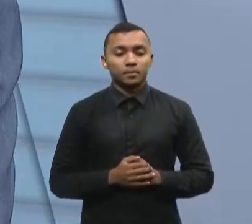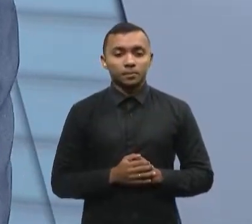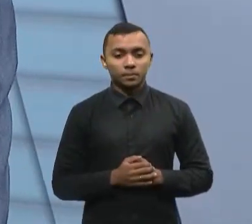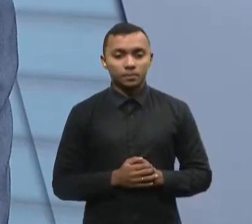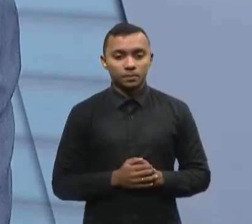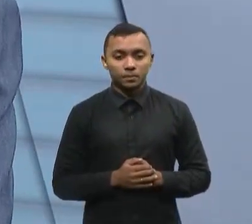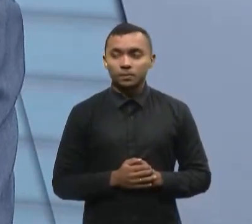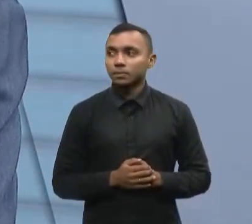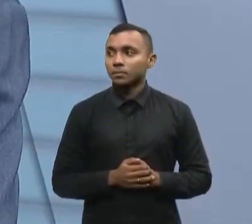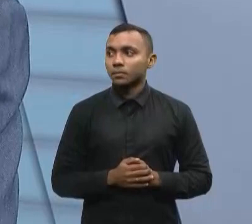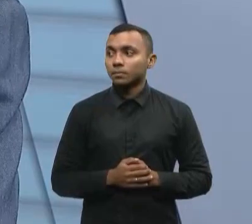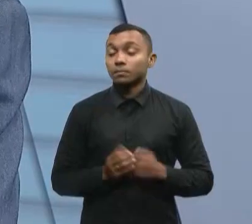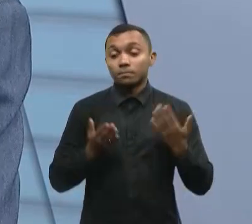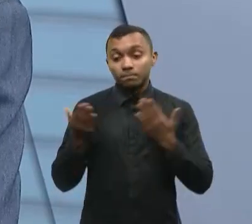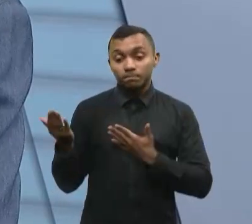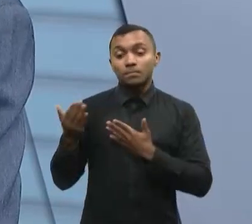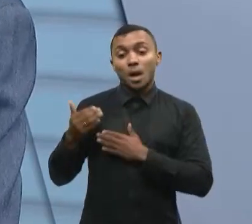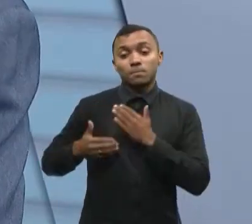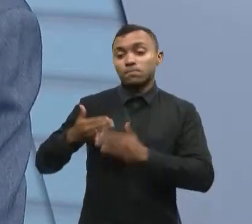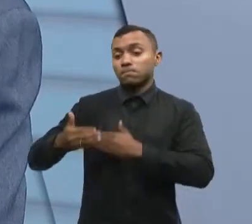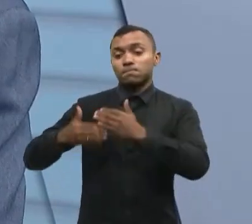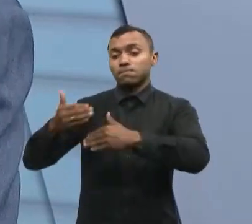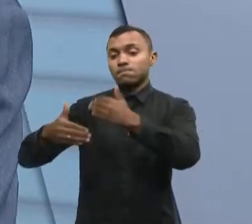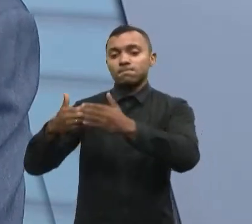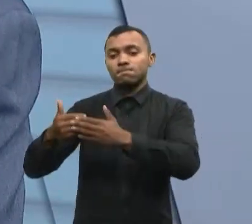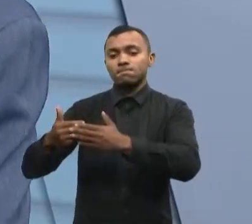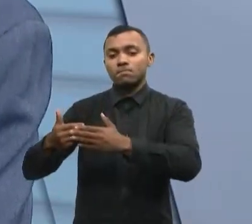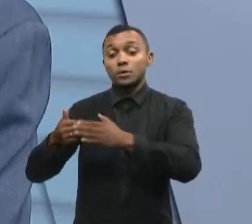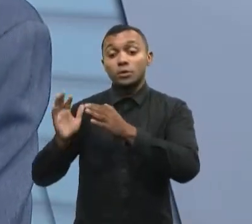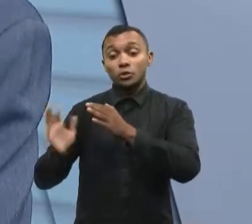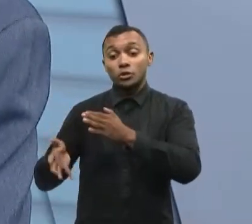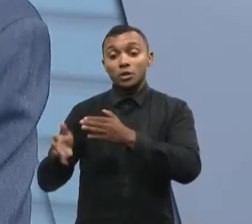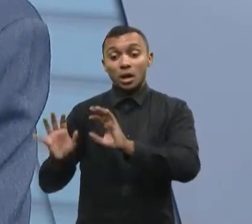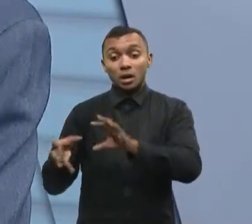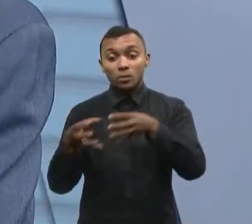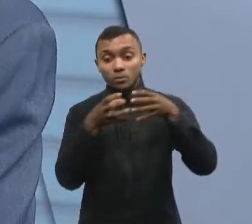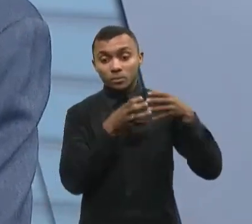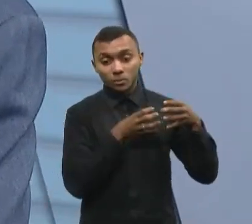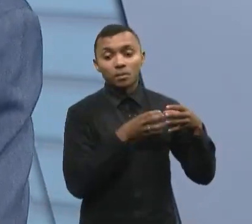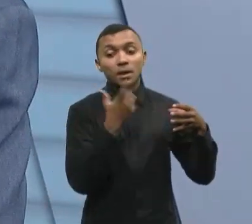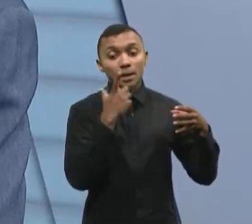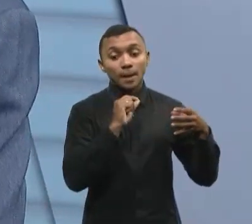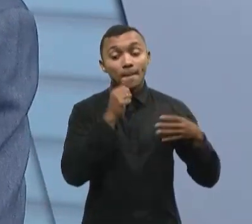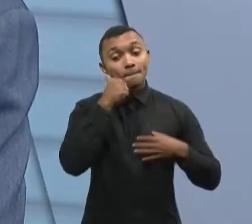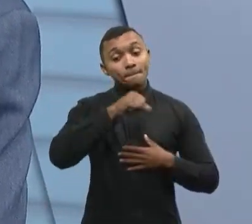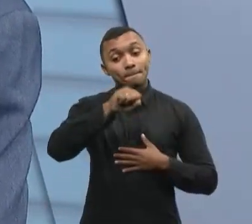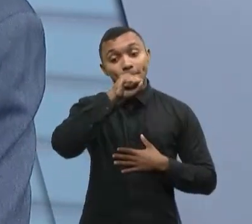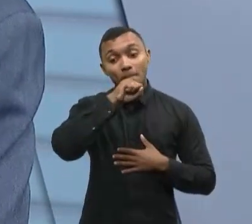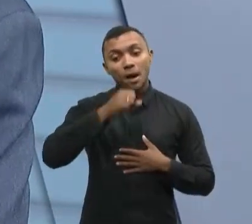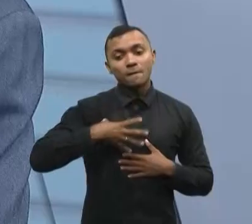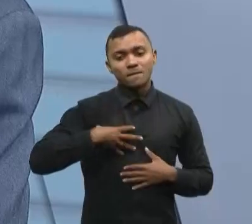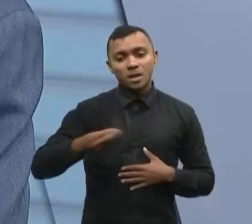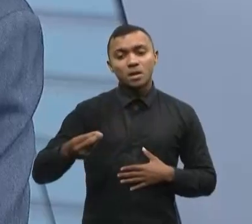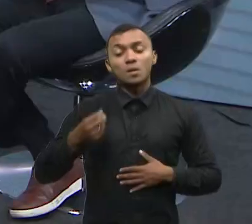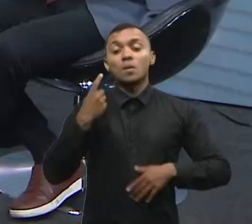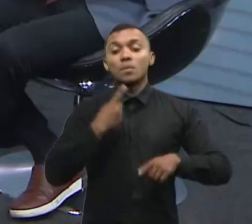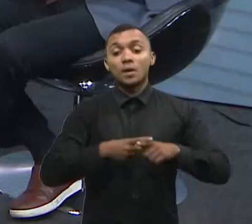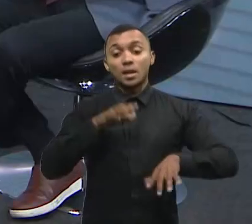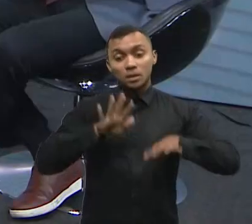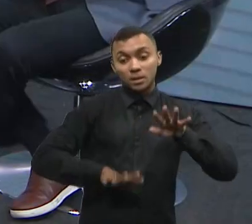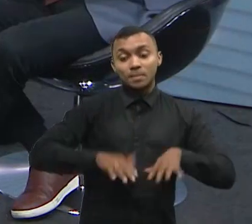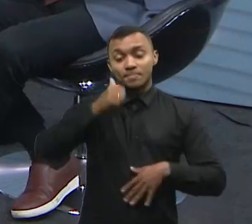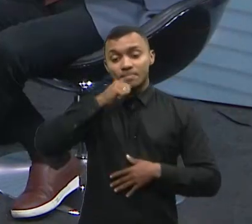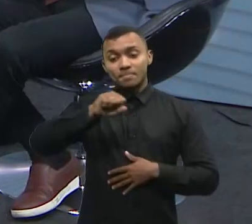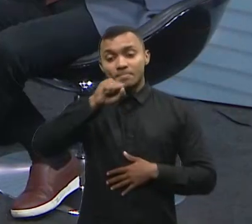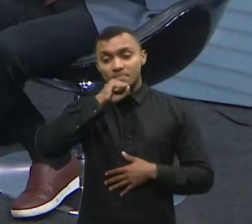E nesse processo de construção, que termina sendo uma construção conjunta, da mãe para o filho e do filho para a mãe, porque a mãe, nesse processo de